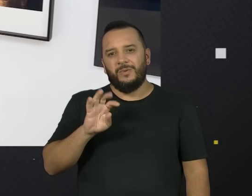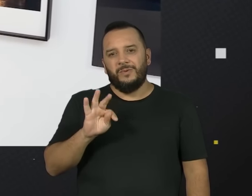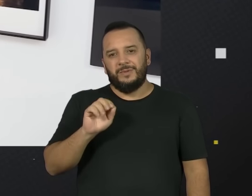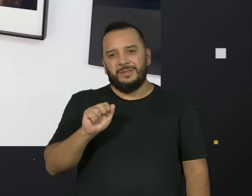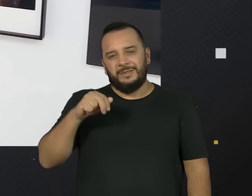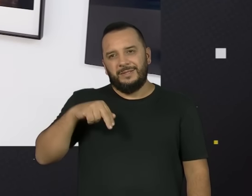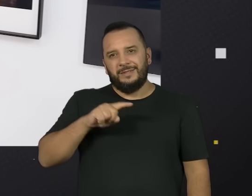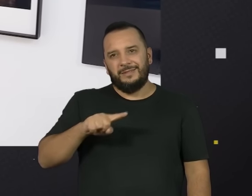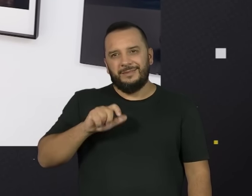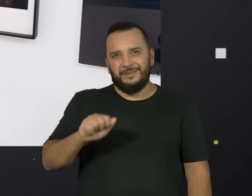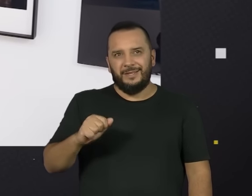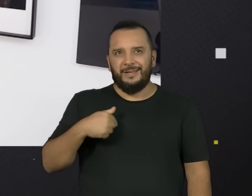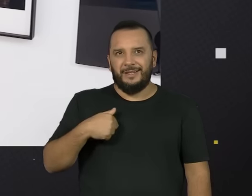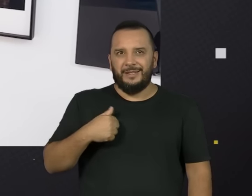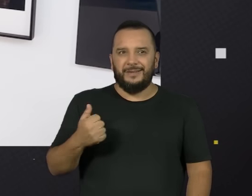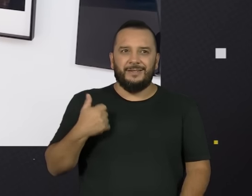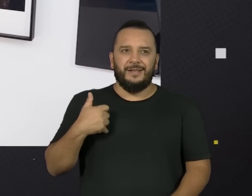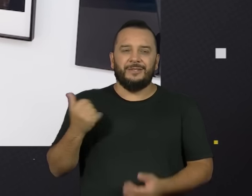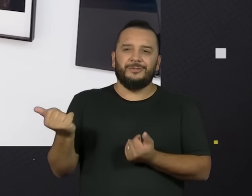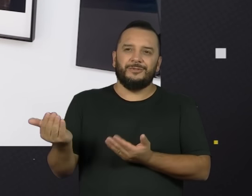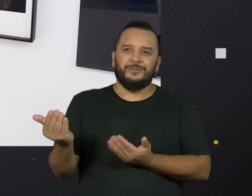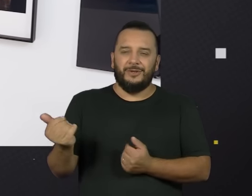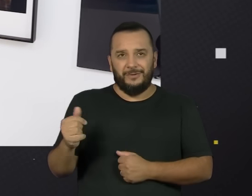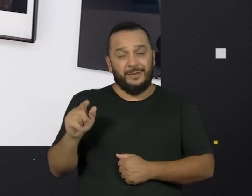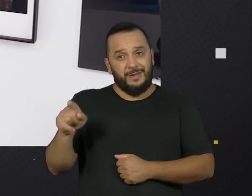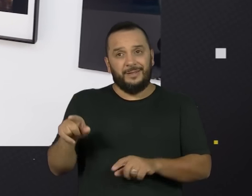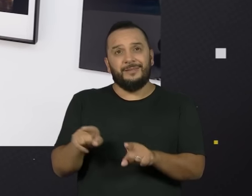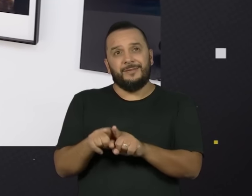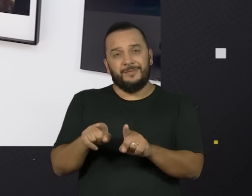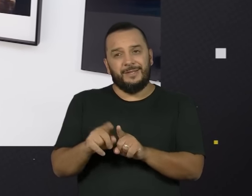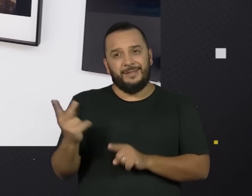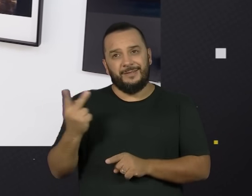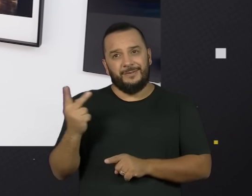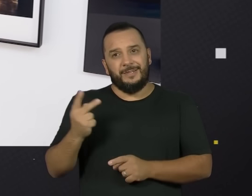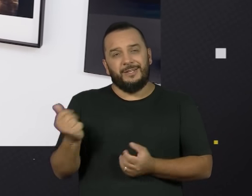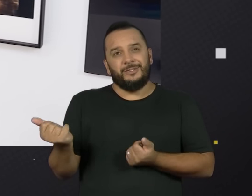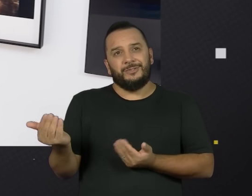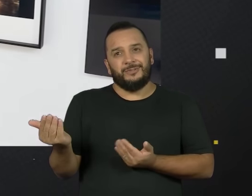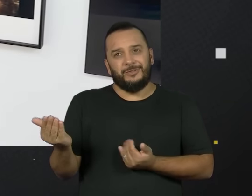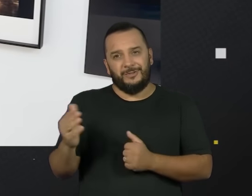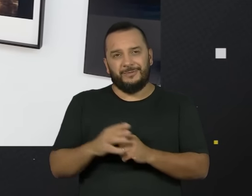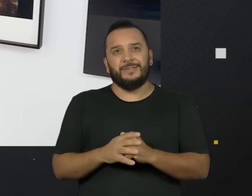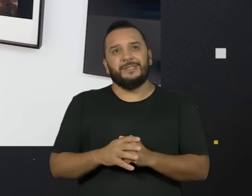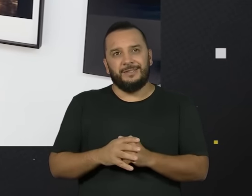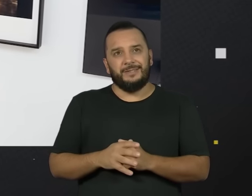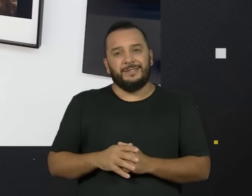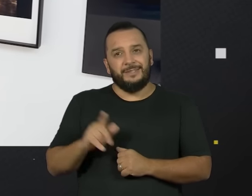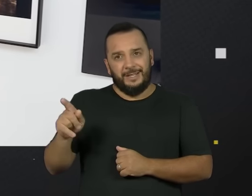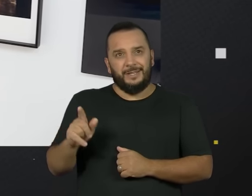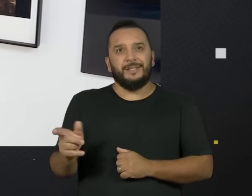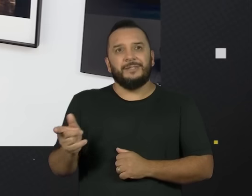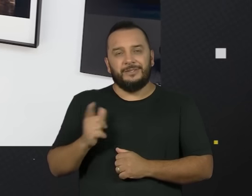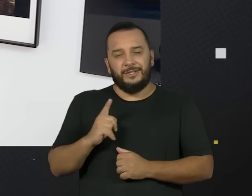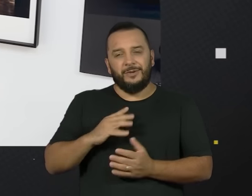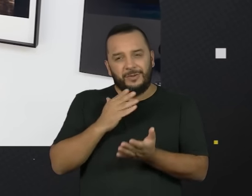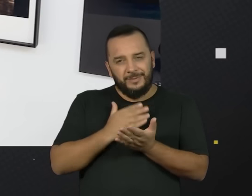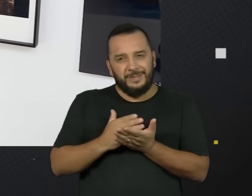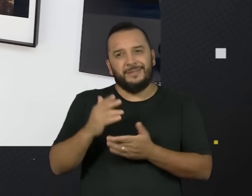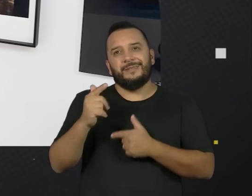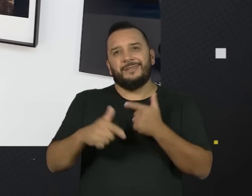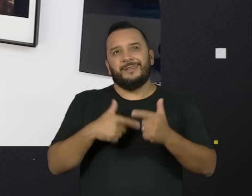eu ainda era muito jovem, ela também, os dois muito jovens, e ela tinha acabado de começar a carreira